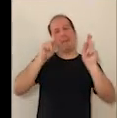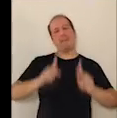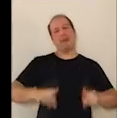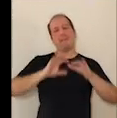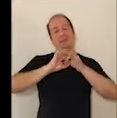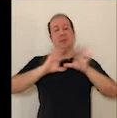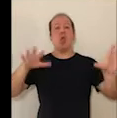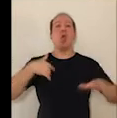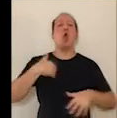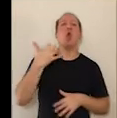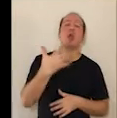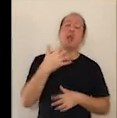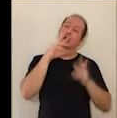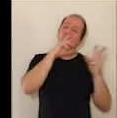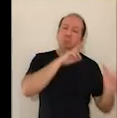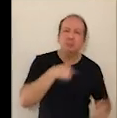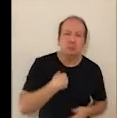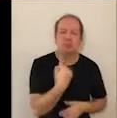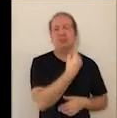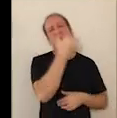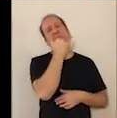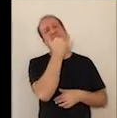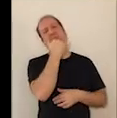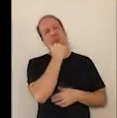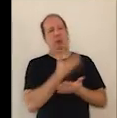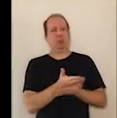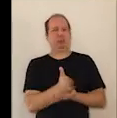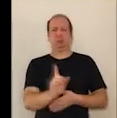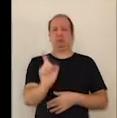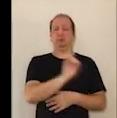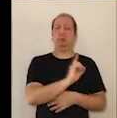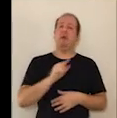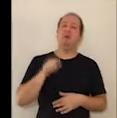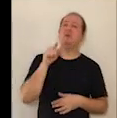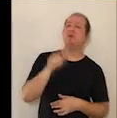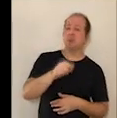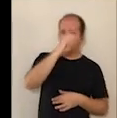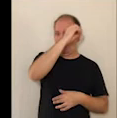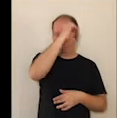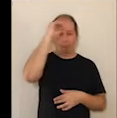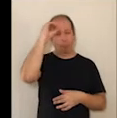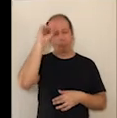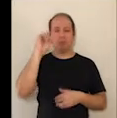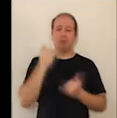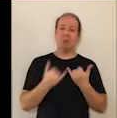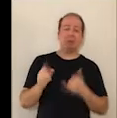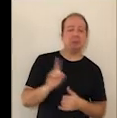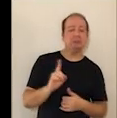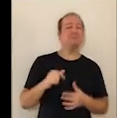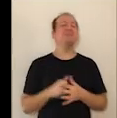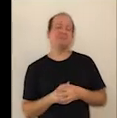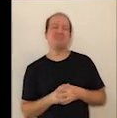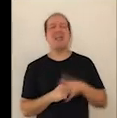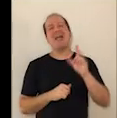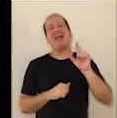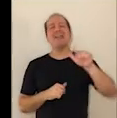paz. Só não quero saber de dormir sozinha. Jamais me acostumaria. Você não é tão ingênua quanto parece.